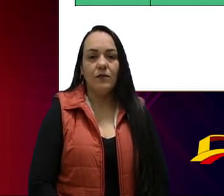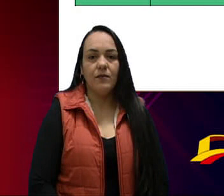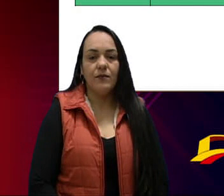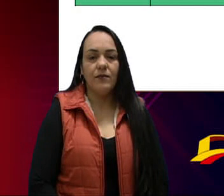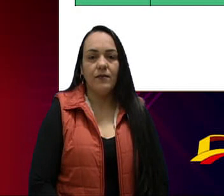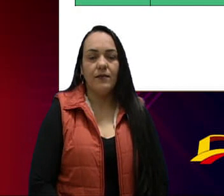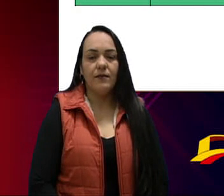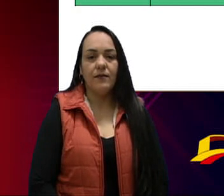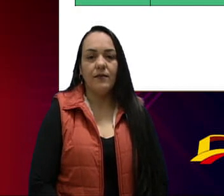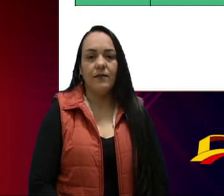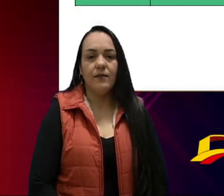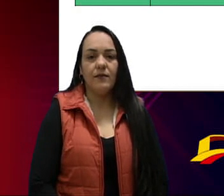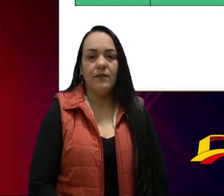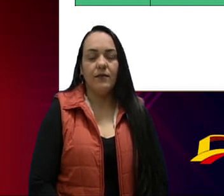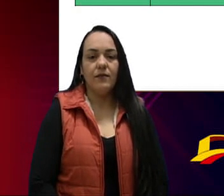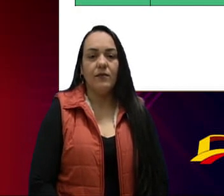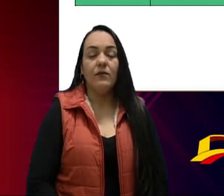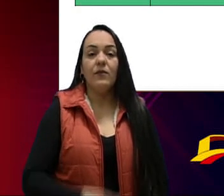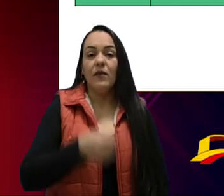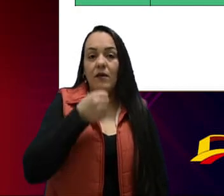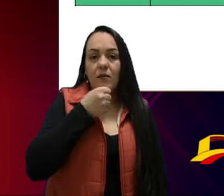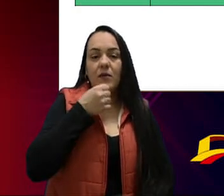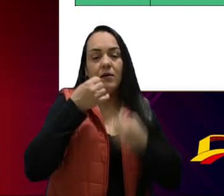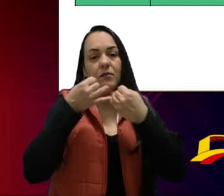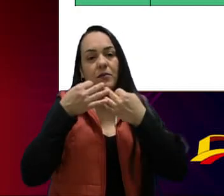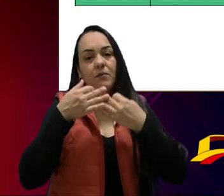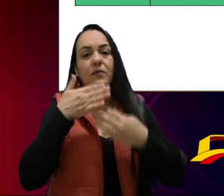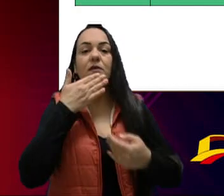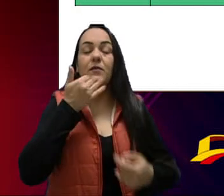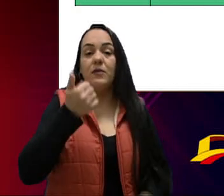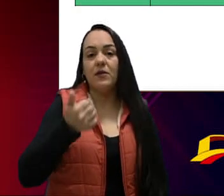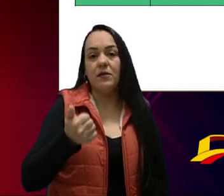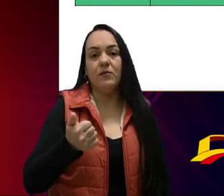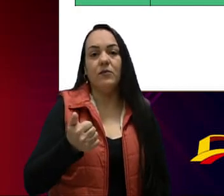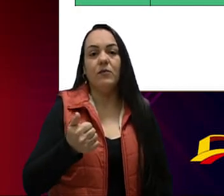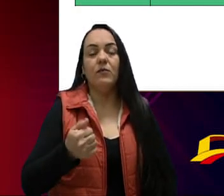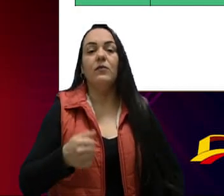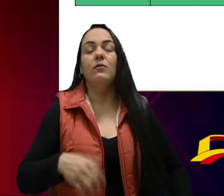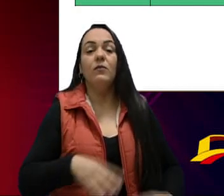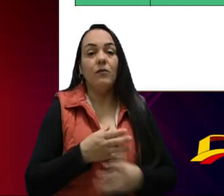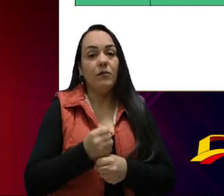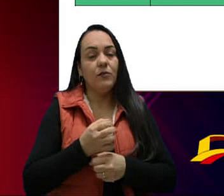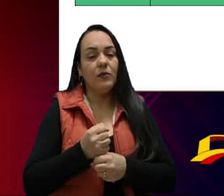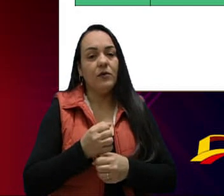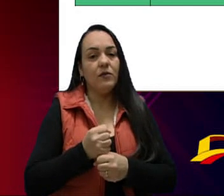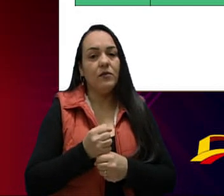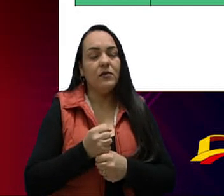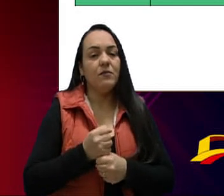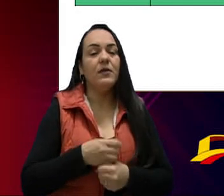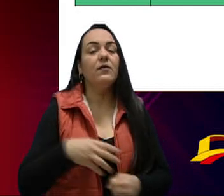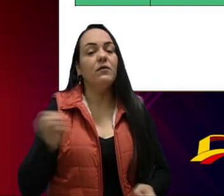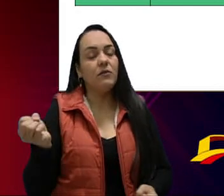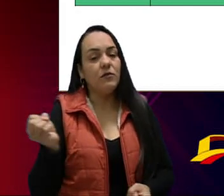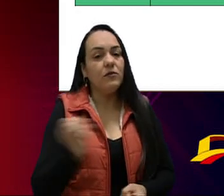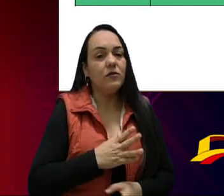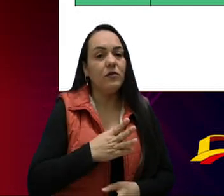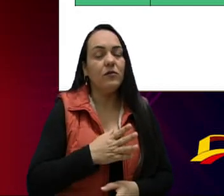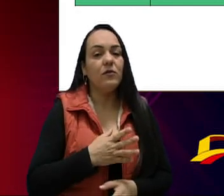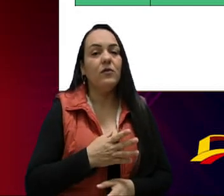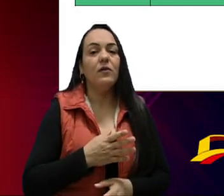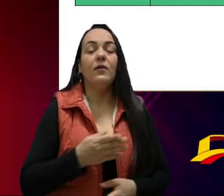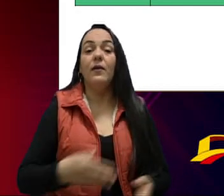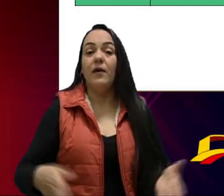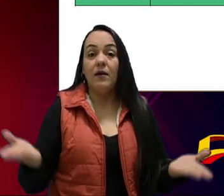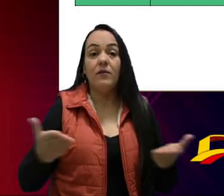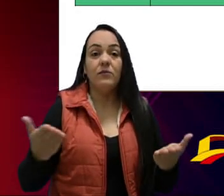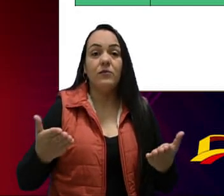ah tá ligado no caso só para explicar aqui isso orçamento atualizado é o orçamento